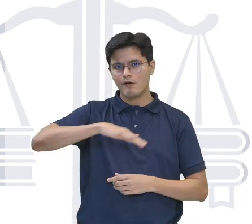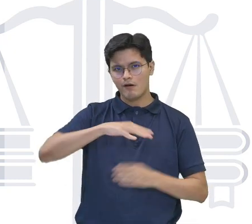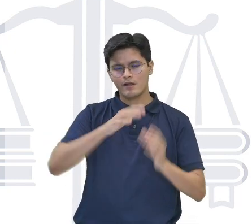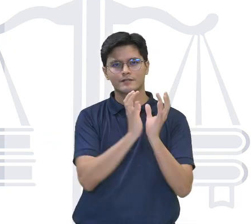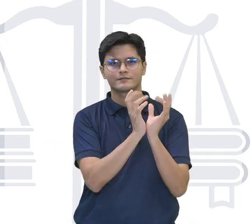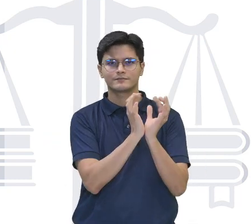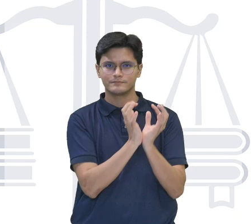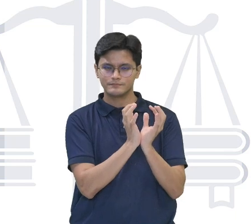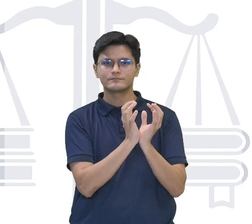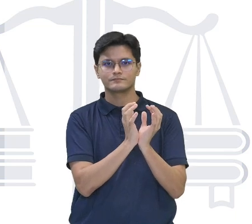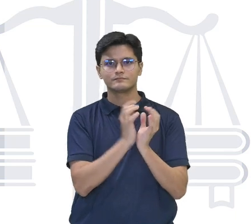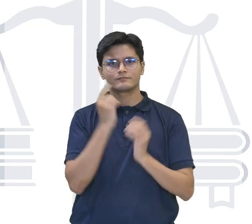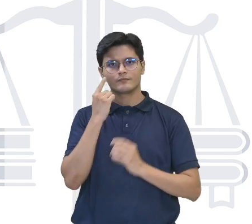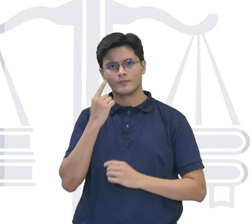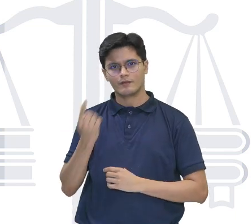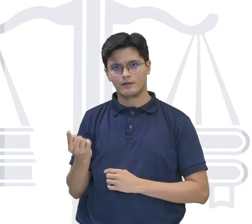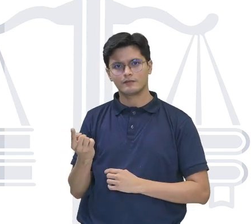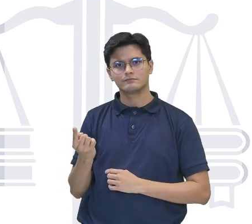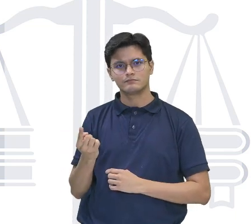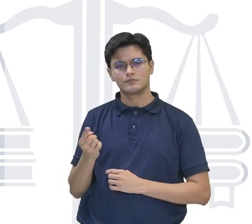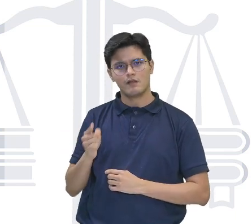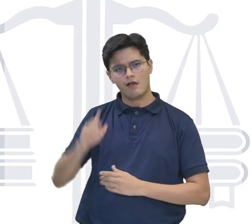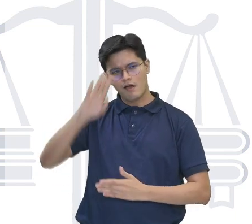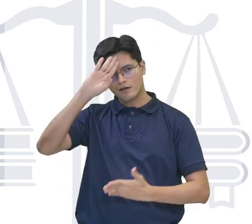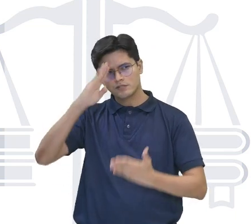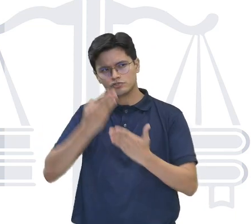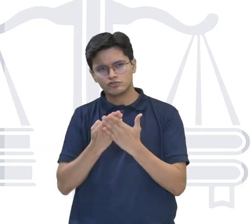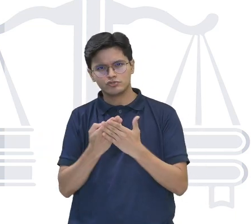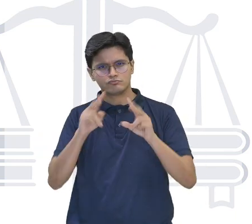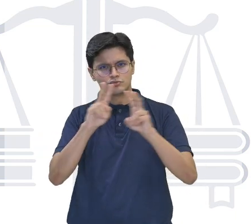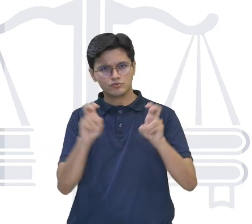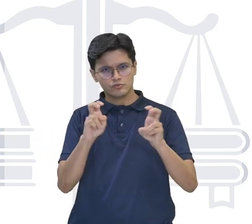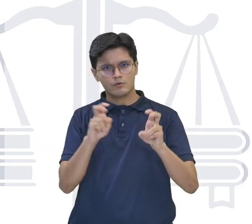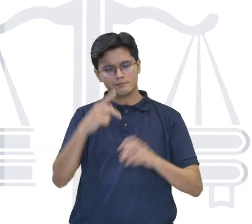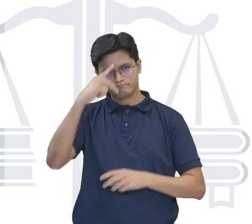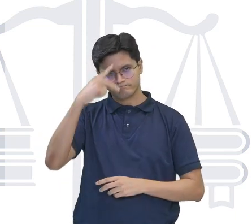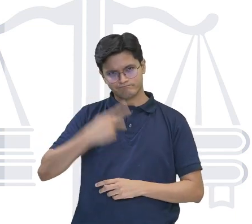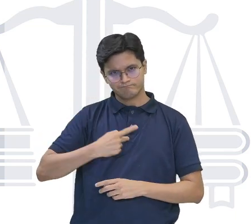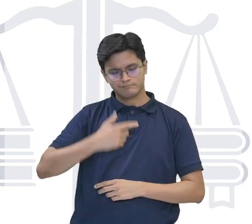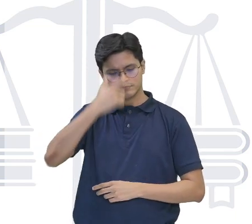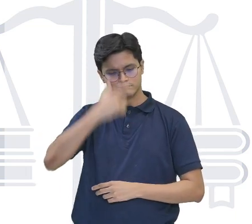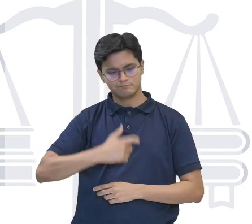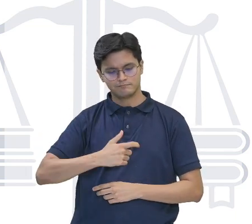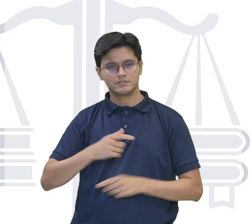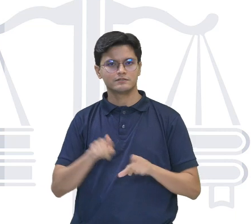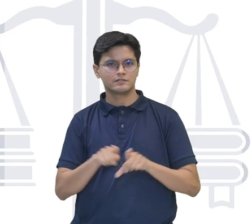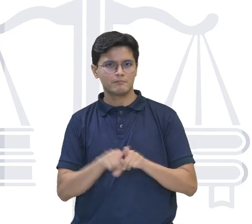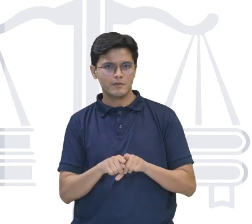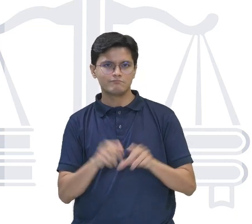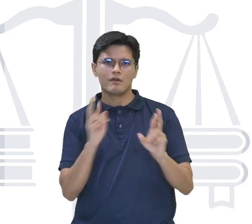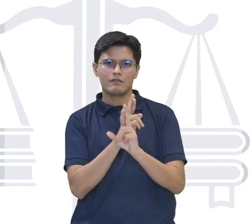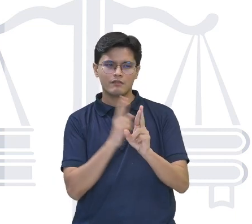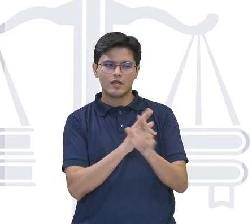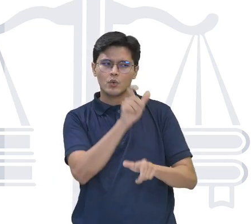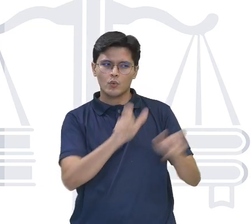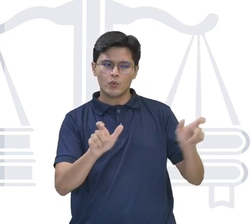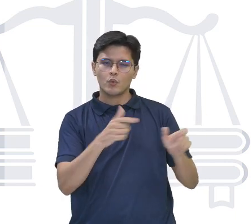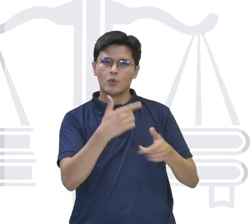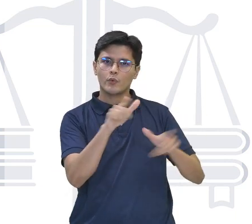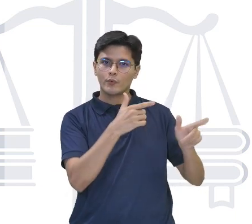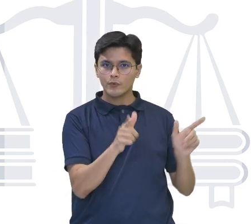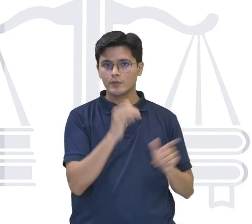é tudo aquilo que eu acredito de mim e dos outros. Eu digo assim, eu tenho dificuldade em aprender